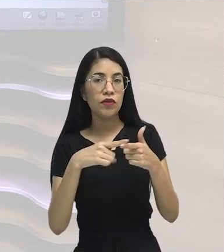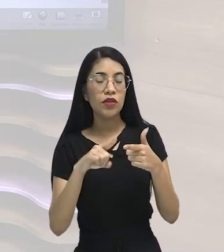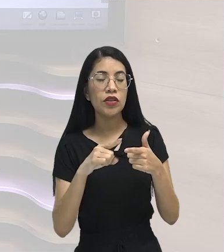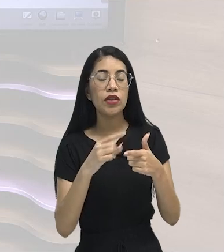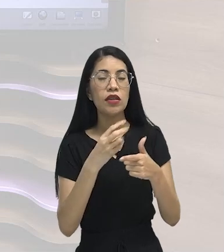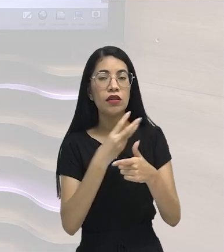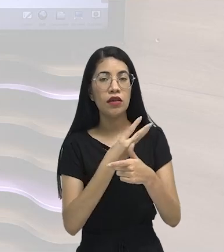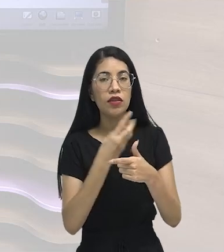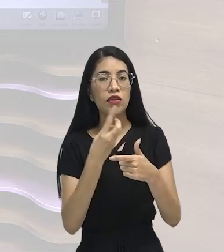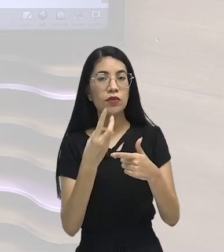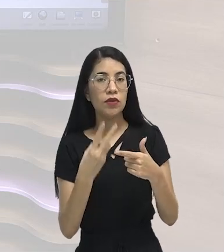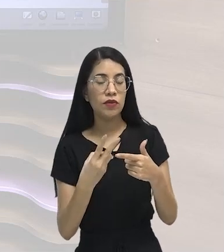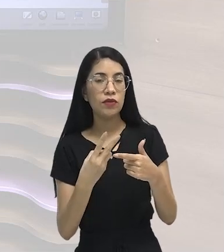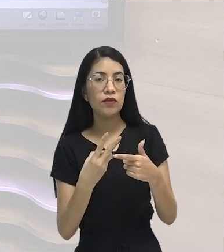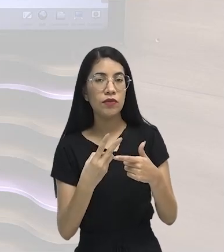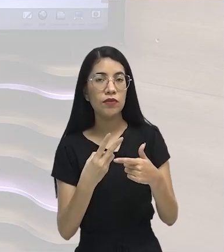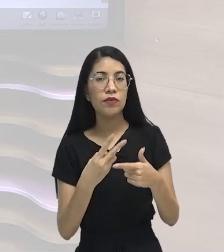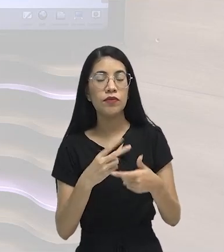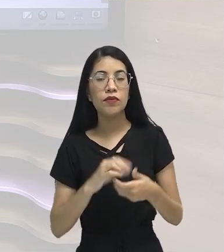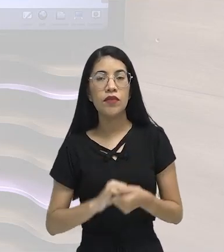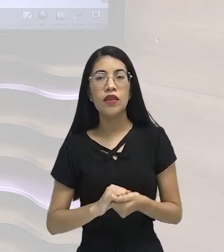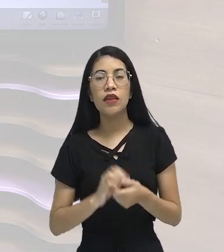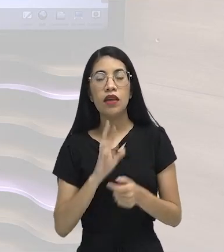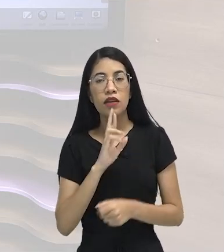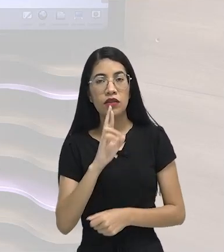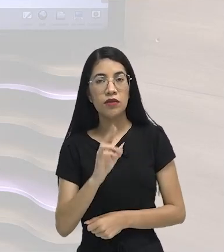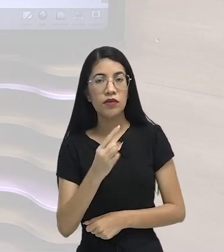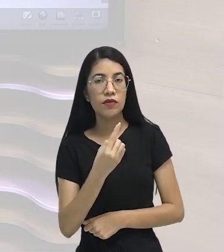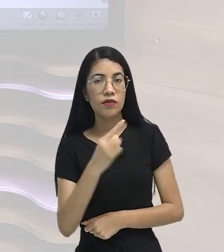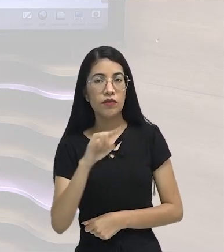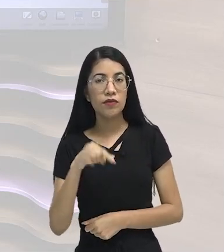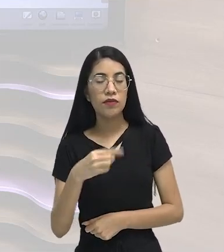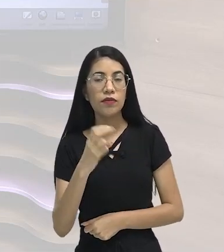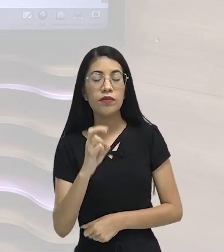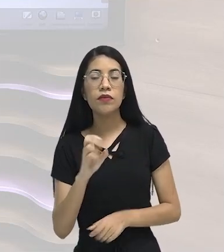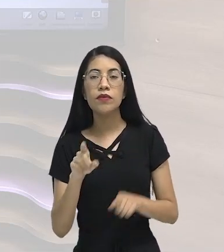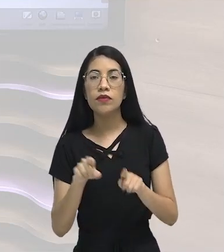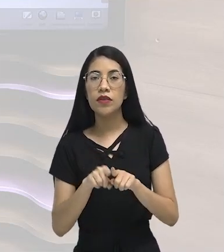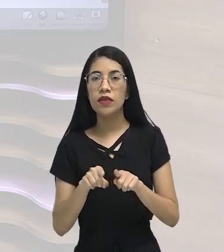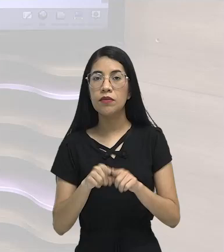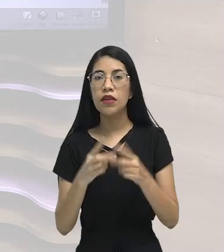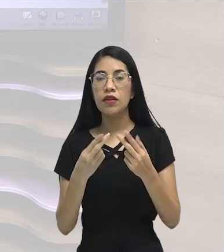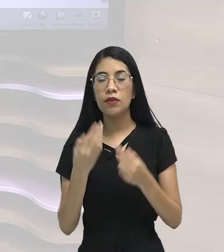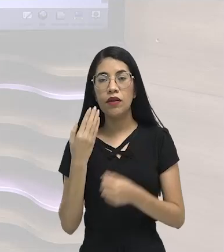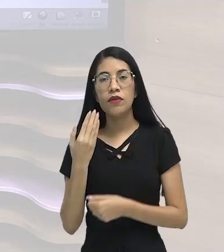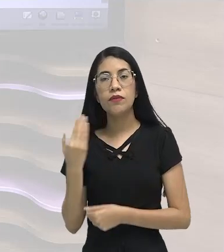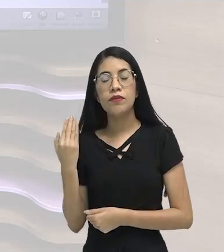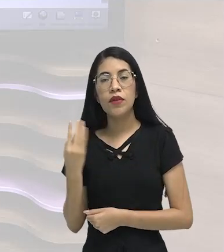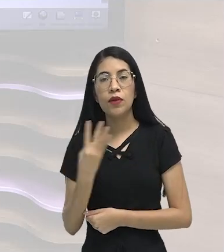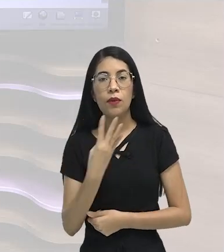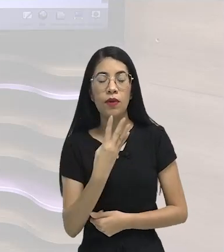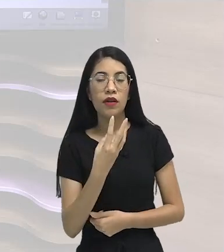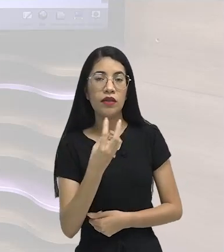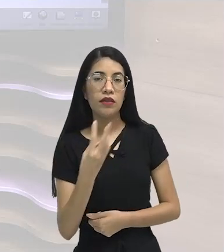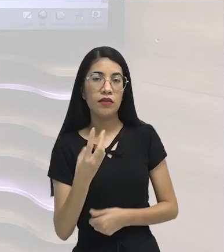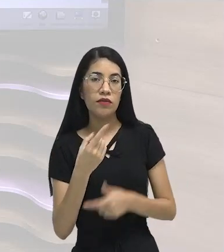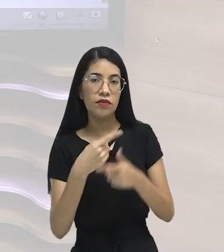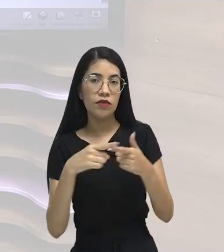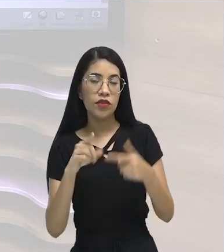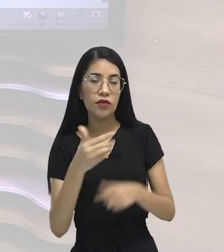3 por 2. 3 dividido por 2, 1,5. A mesma coisa aqui. 43 dividido para